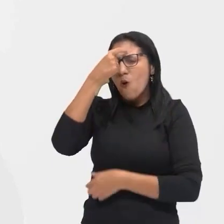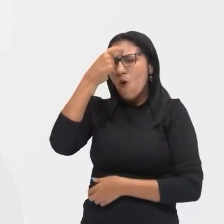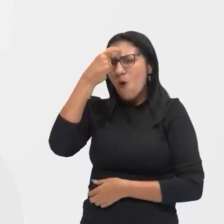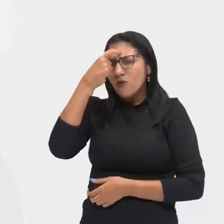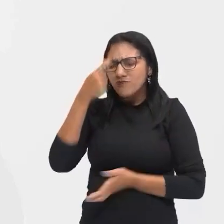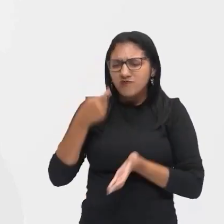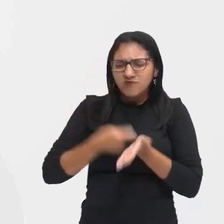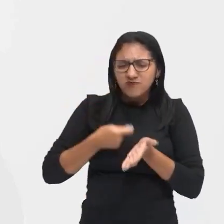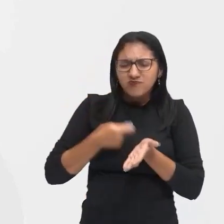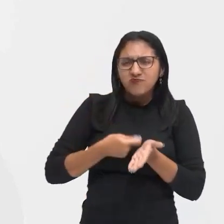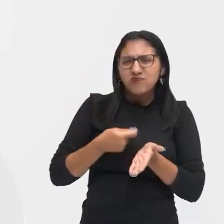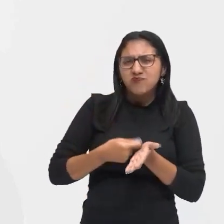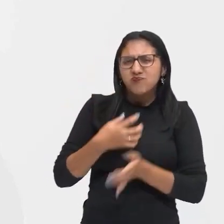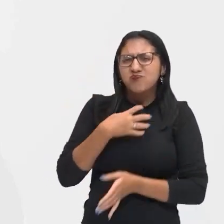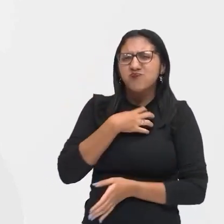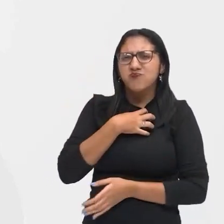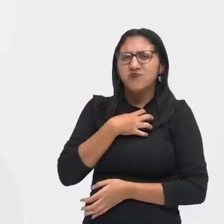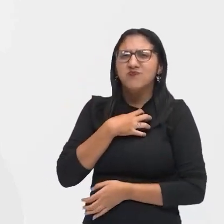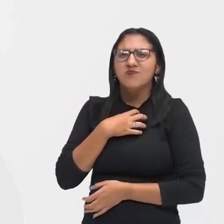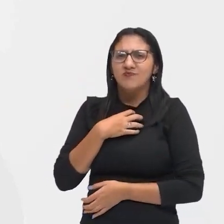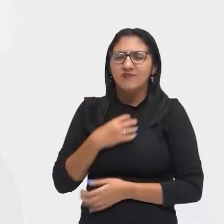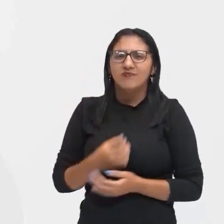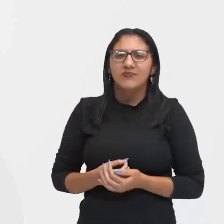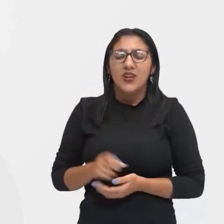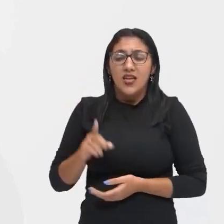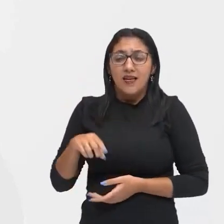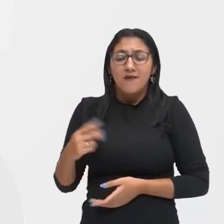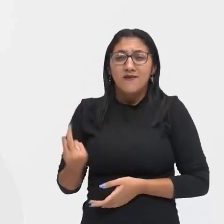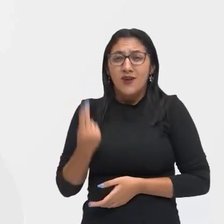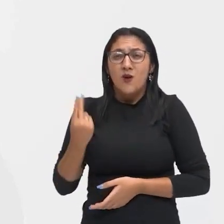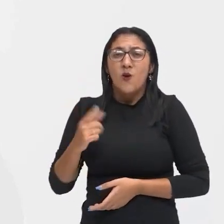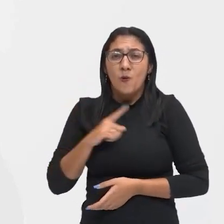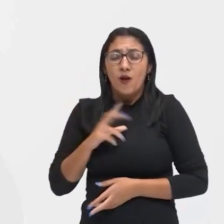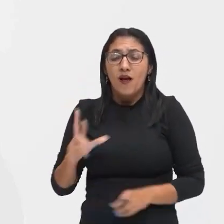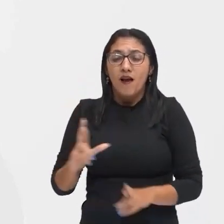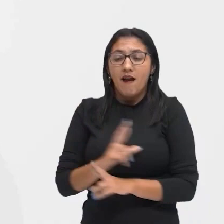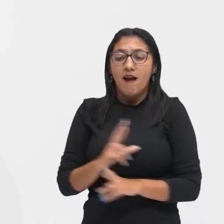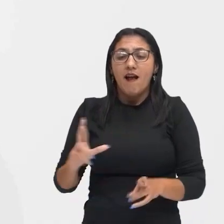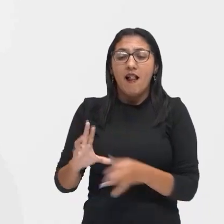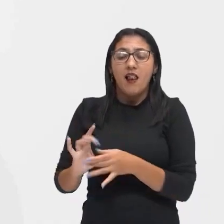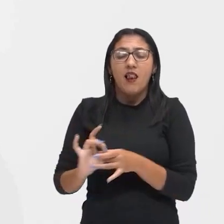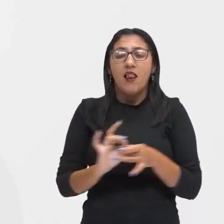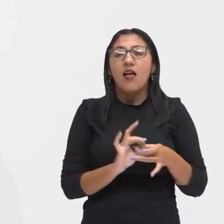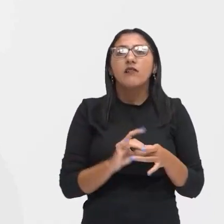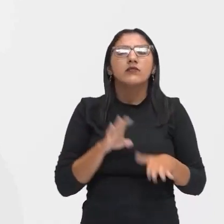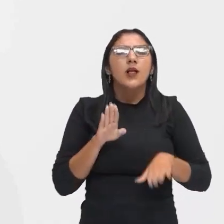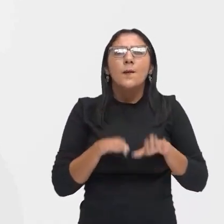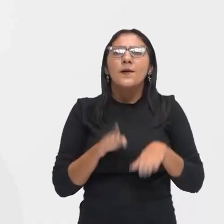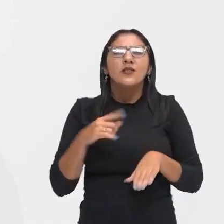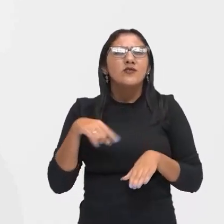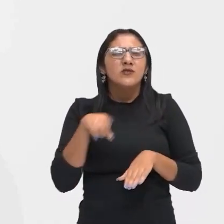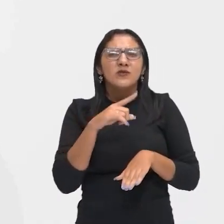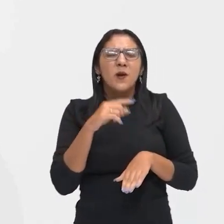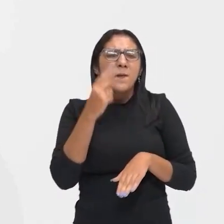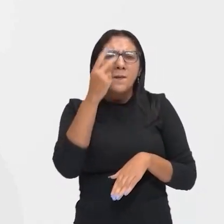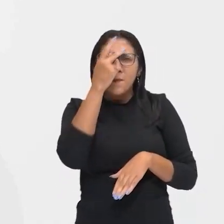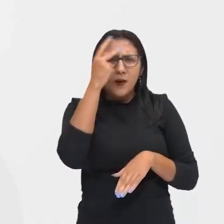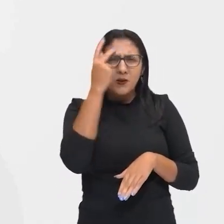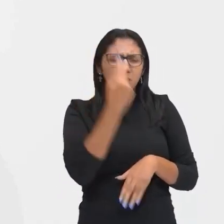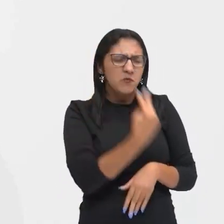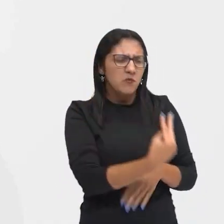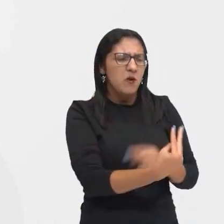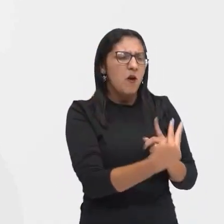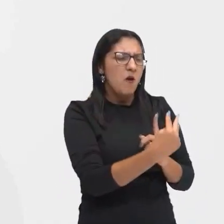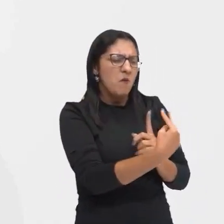estão relacionados àquele padrão que você mantém, independente do que as pessoas estão vendo ali